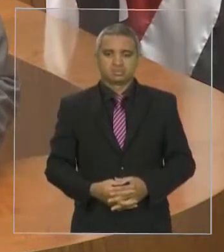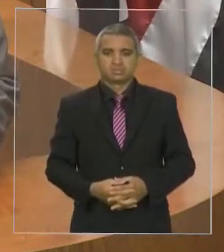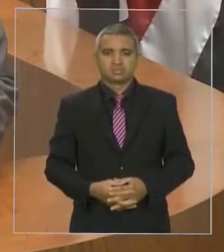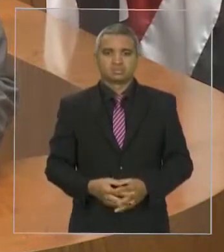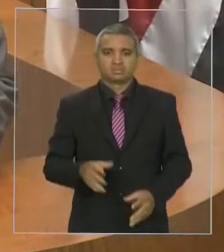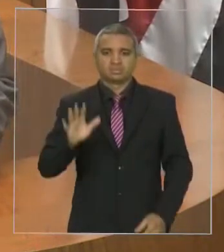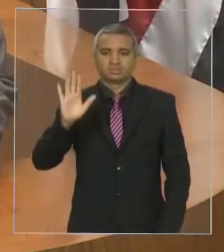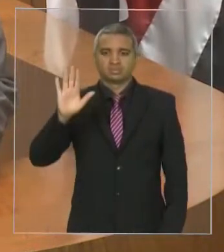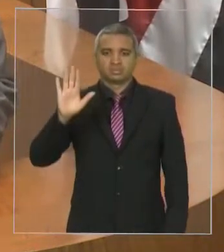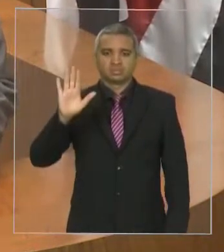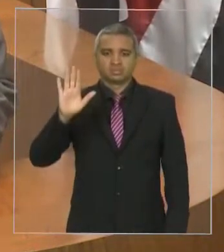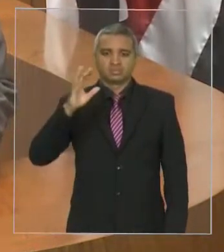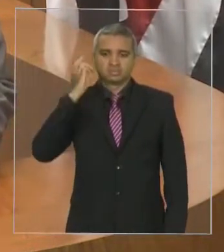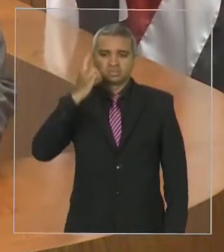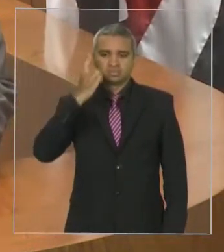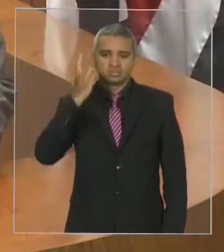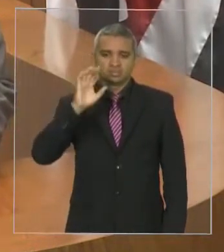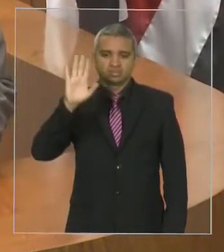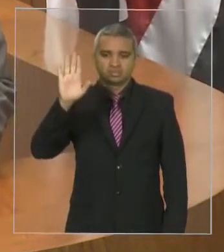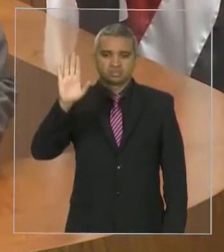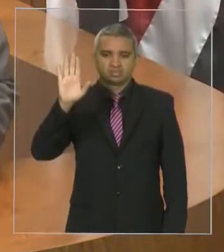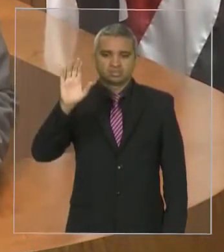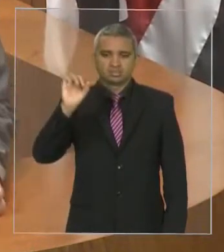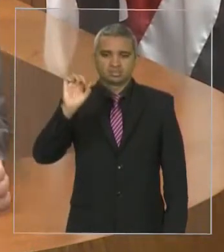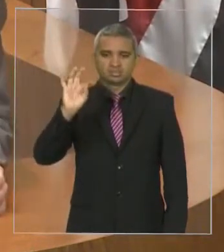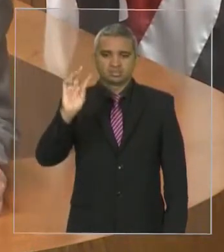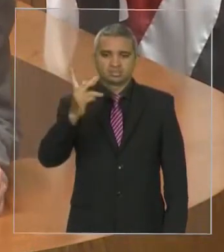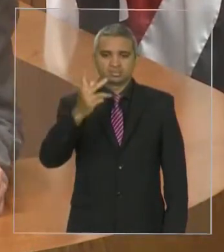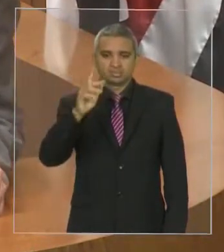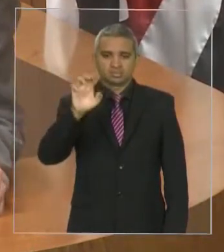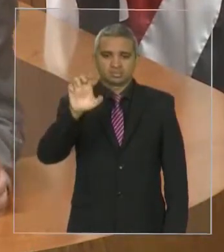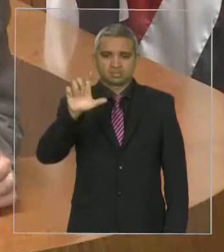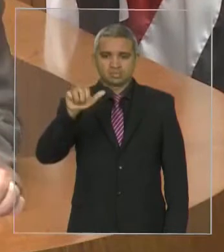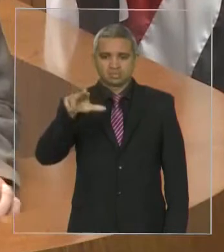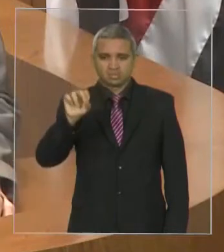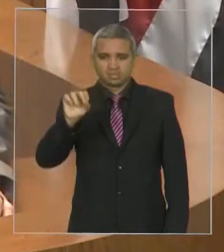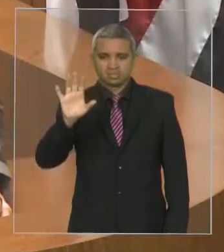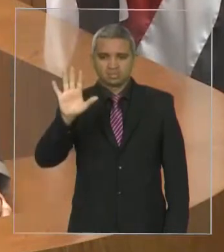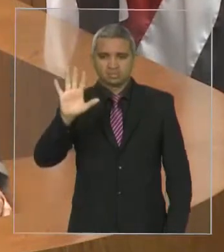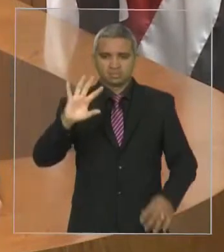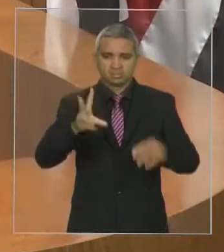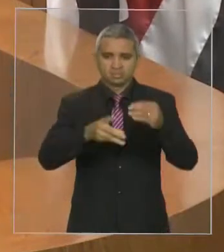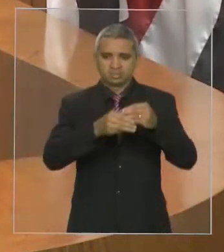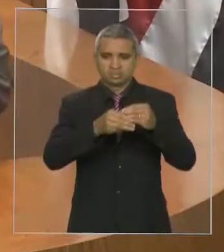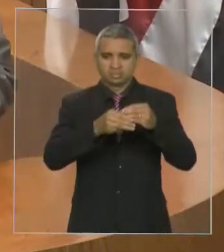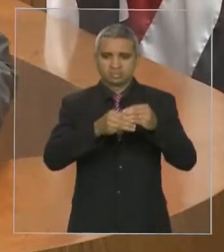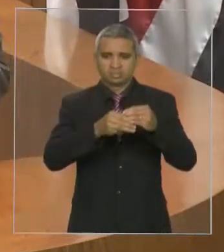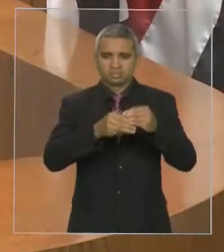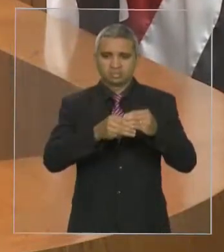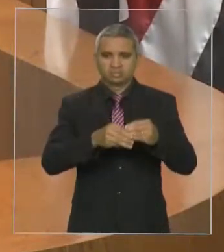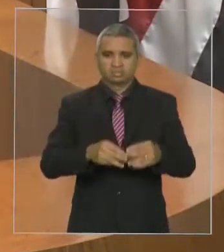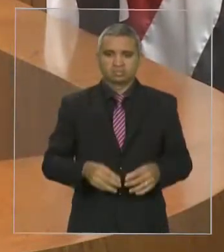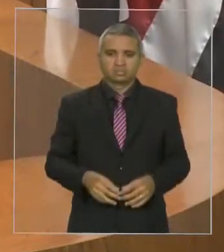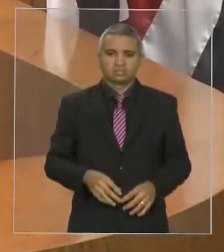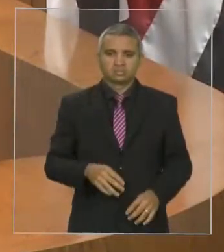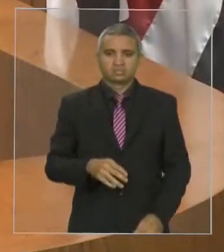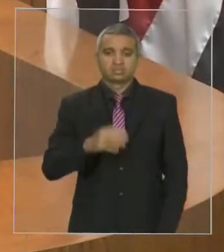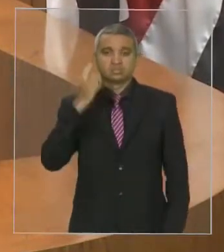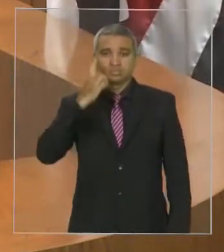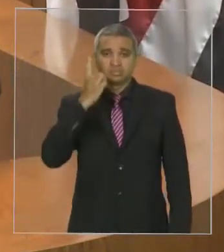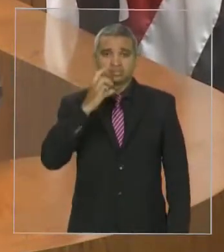Deputado Natalino, eu queria uma parte antes do encerramento, por favor. Com a permissão do presidente, vou conceder uma parte, deputado